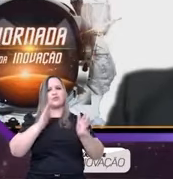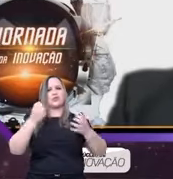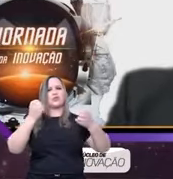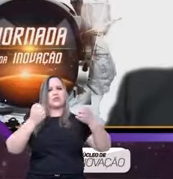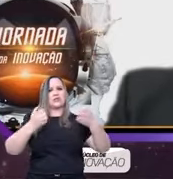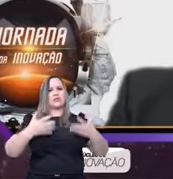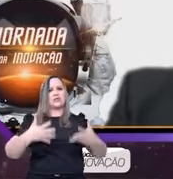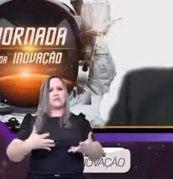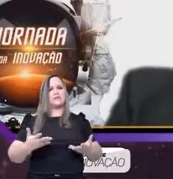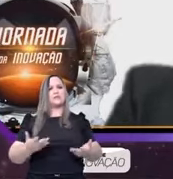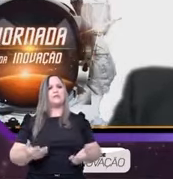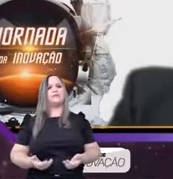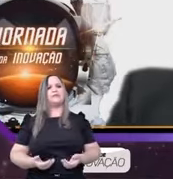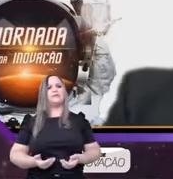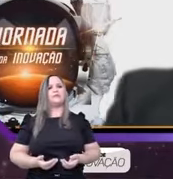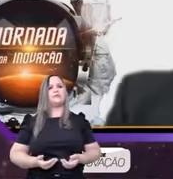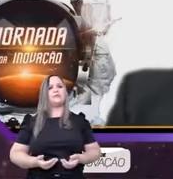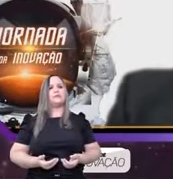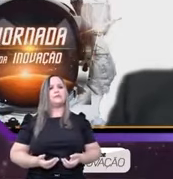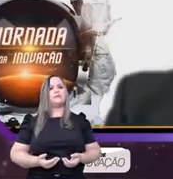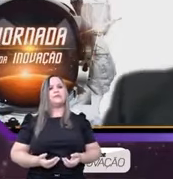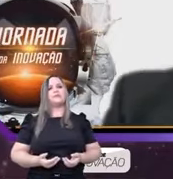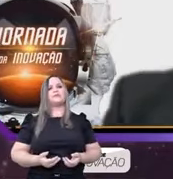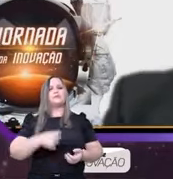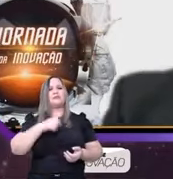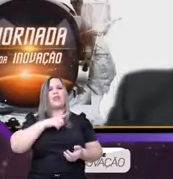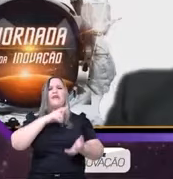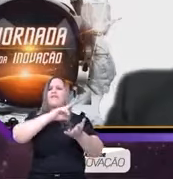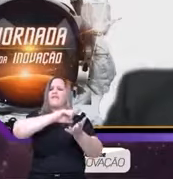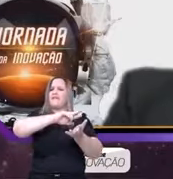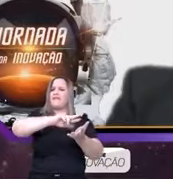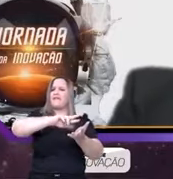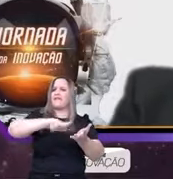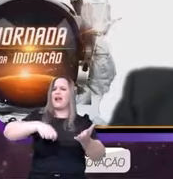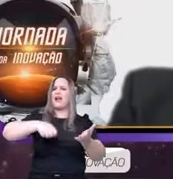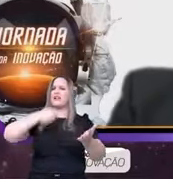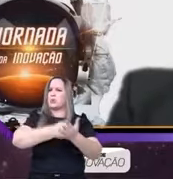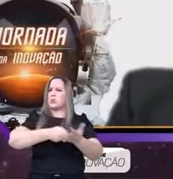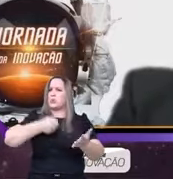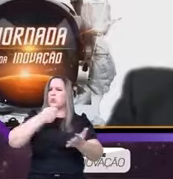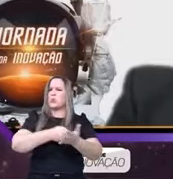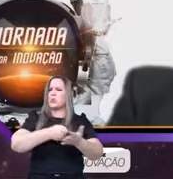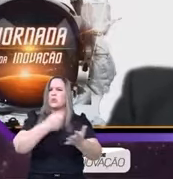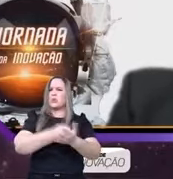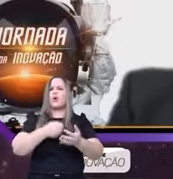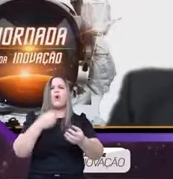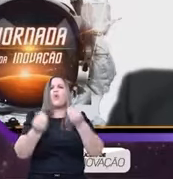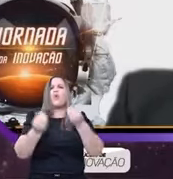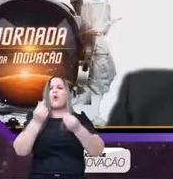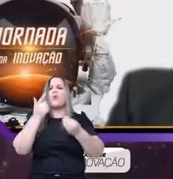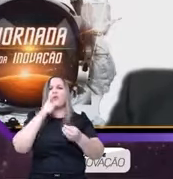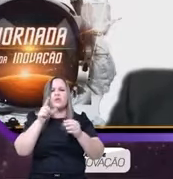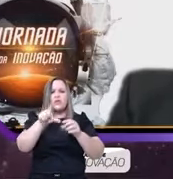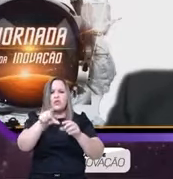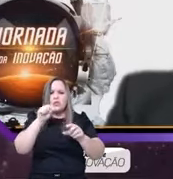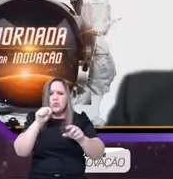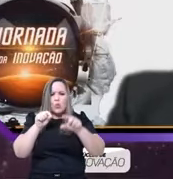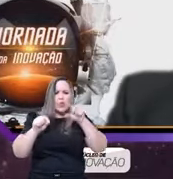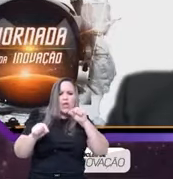disso. Tem vários tipos de ação. Como é que eu consigo filtrar isso? Onde eu consigo atuar